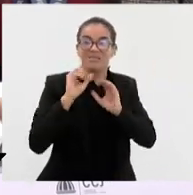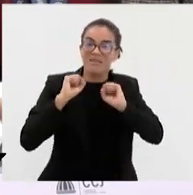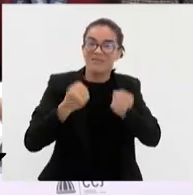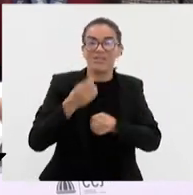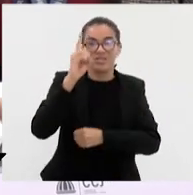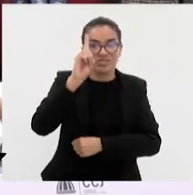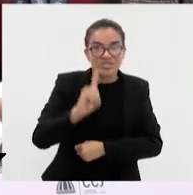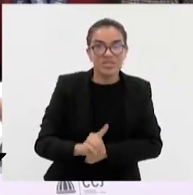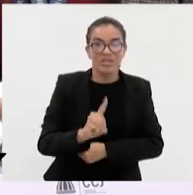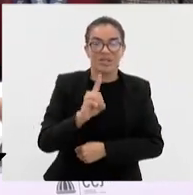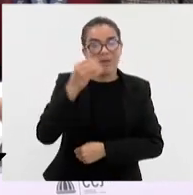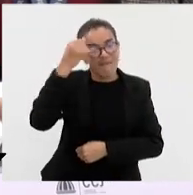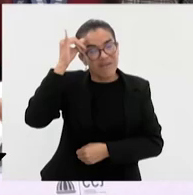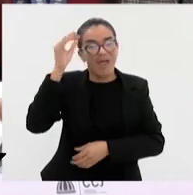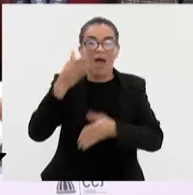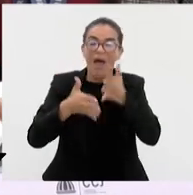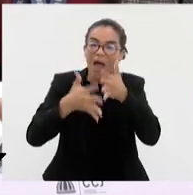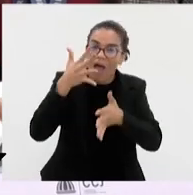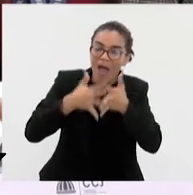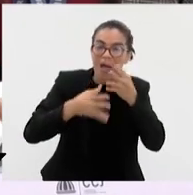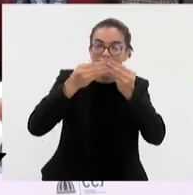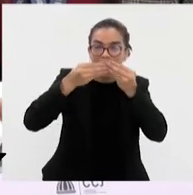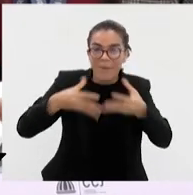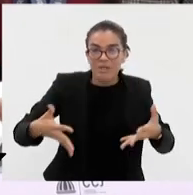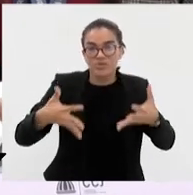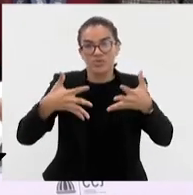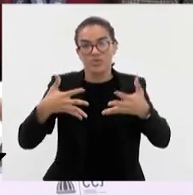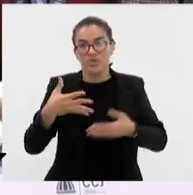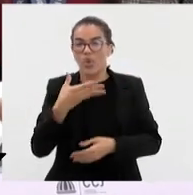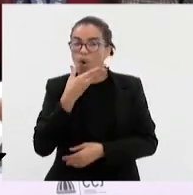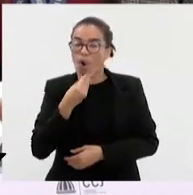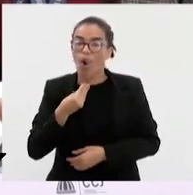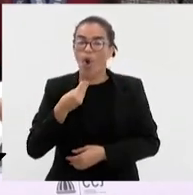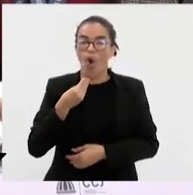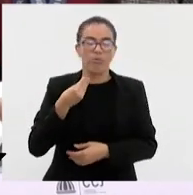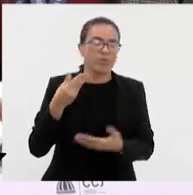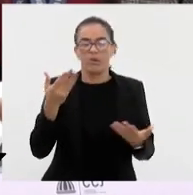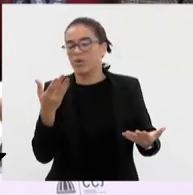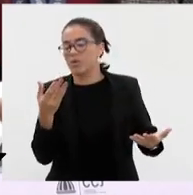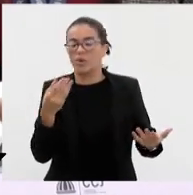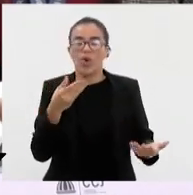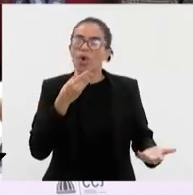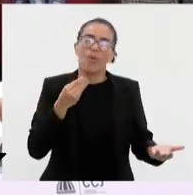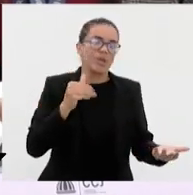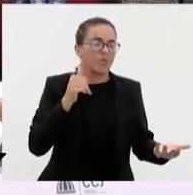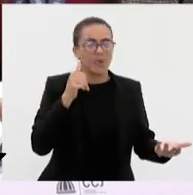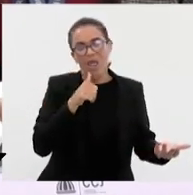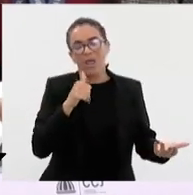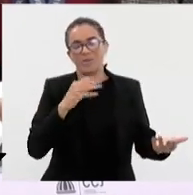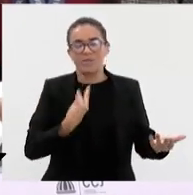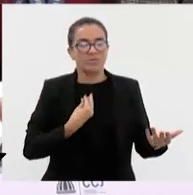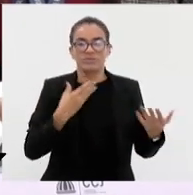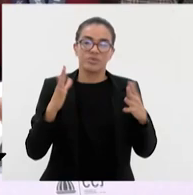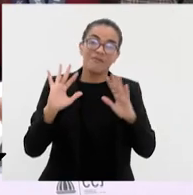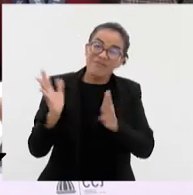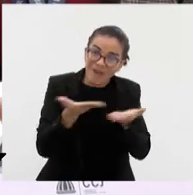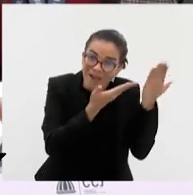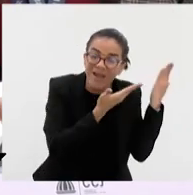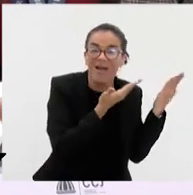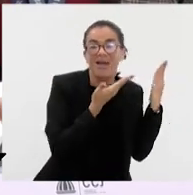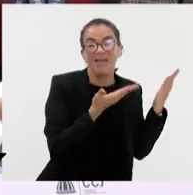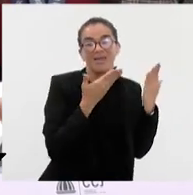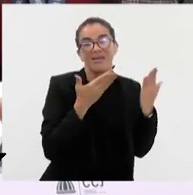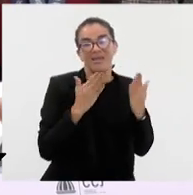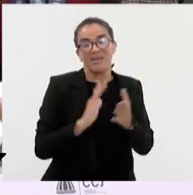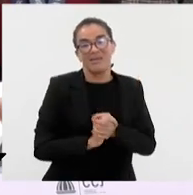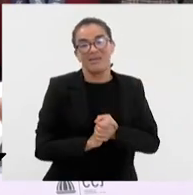mulher de não ser prejudicada por um homem biológico que se diz ou que faz todo o seu processo e prejudicou claramente esta mulher